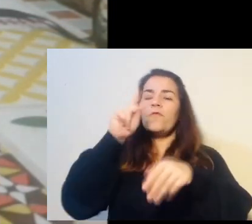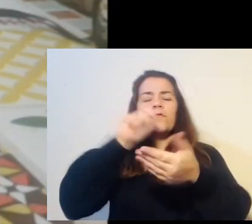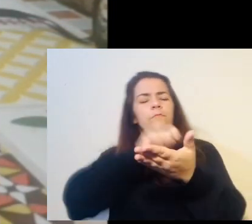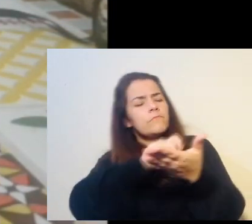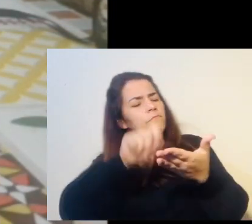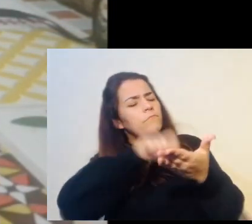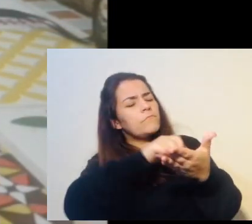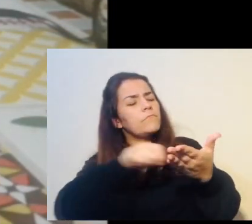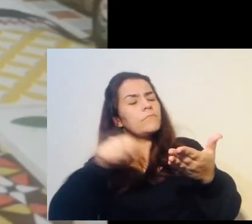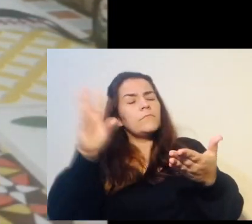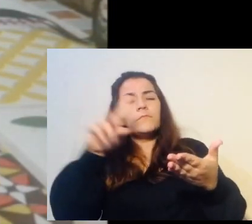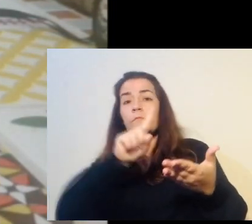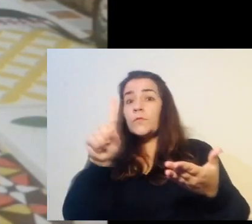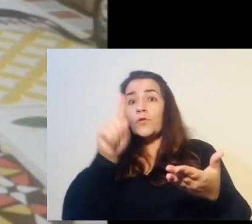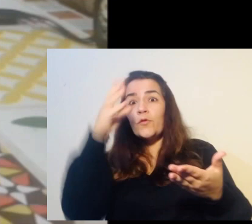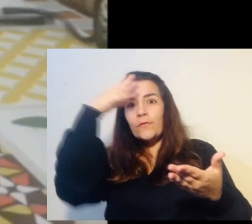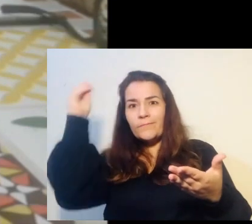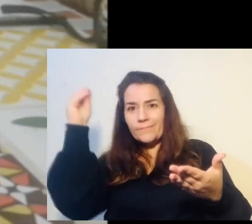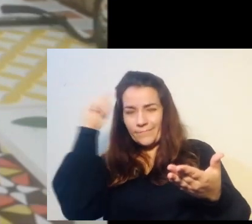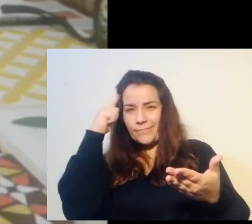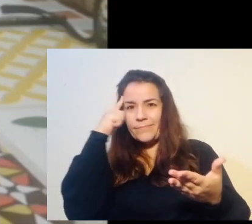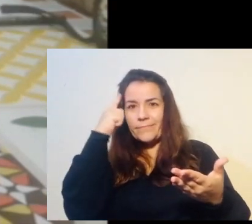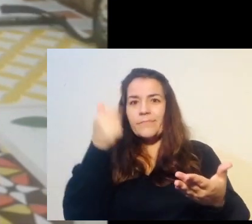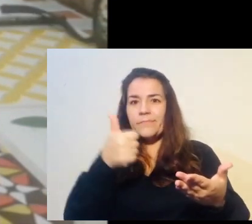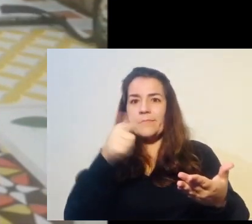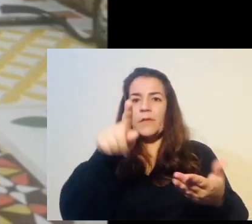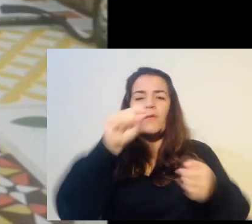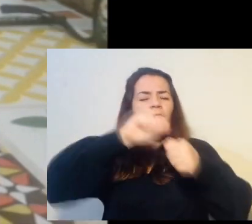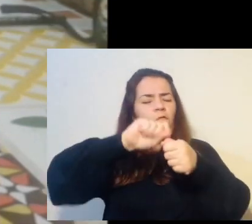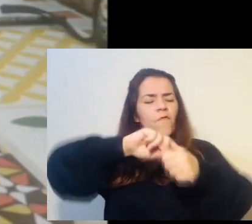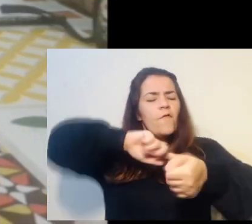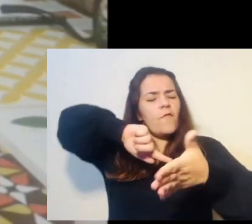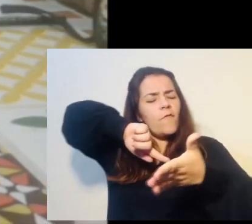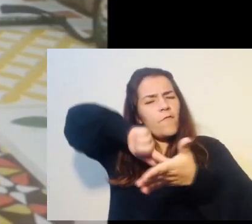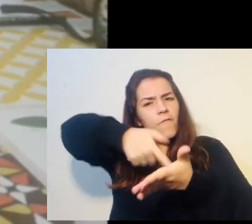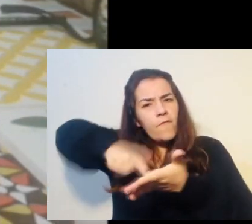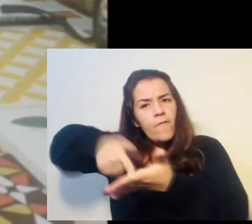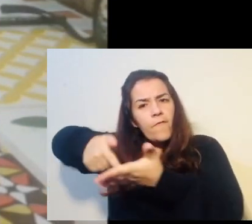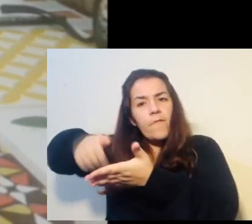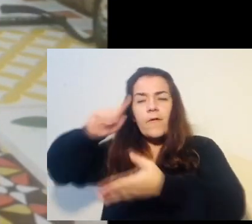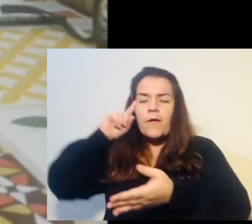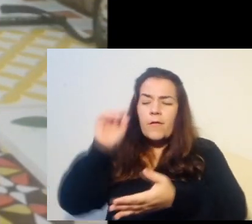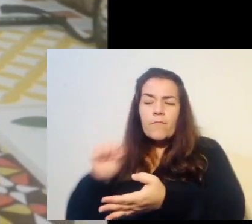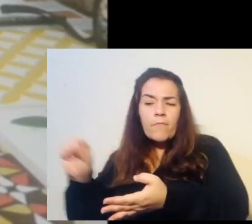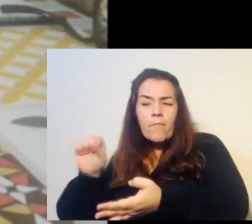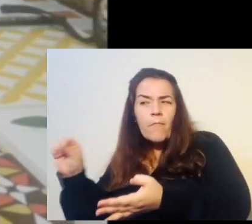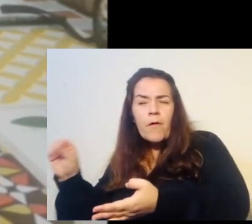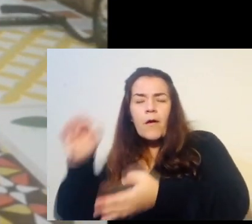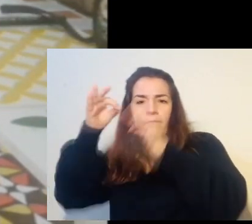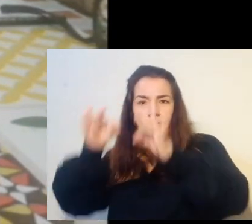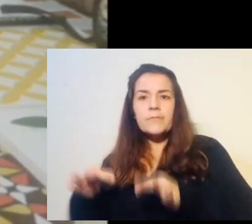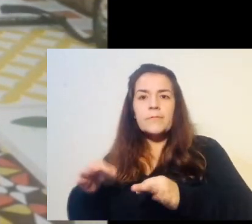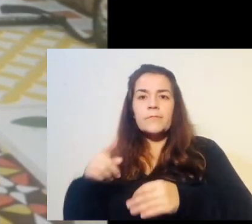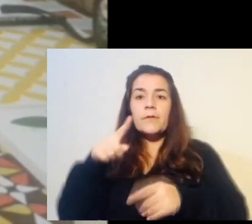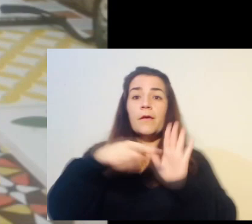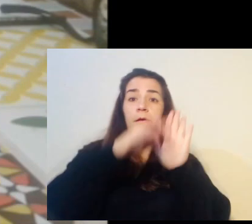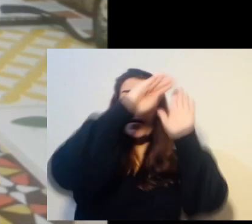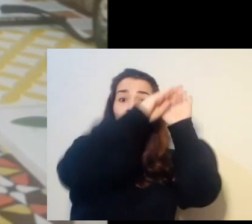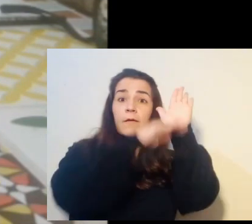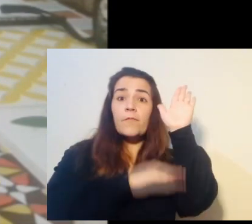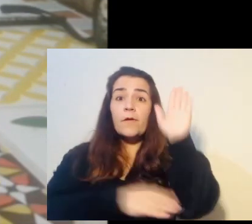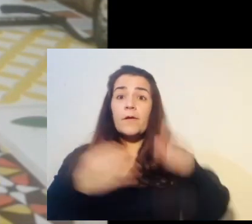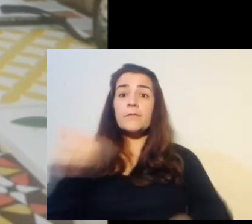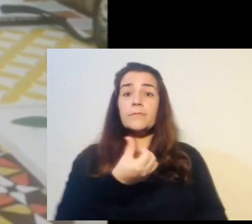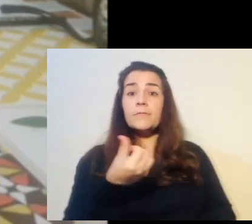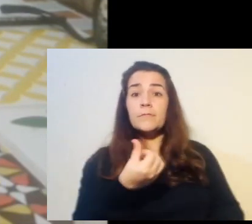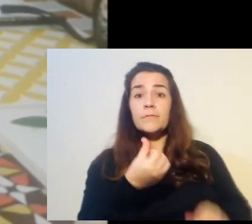algumas coisas para fazer os furos, para a gente deixar anotado, tá bom? As etapas vão ser as seguintes, eu